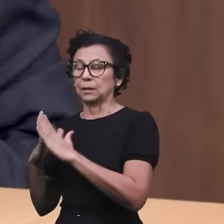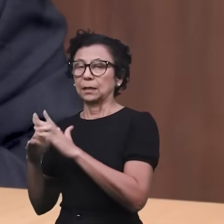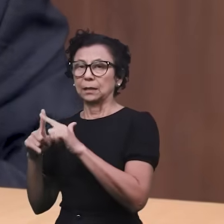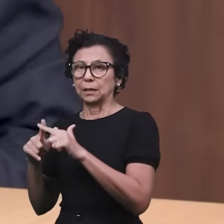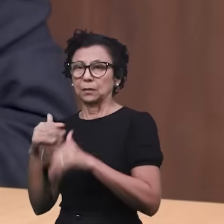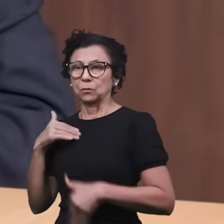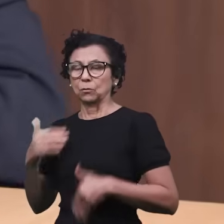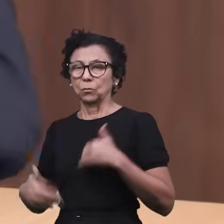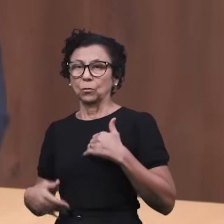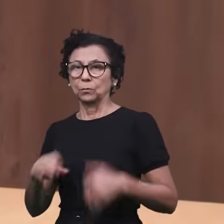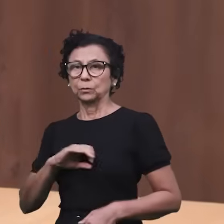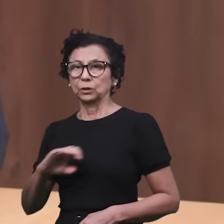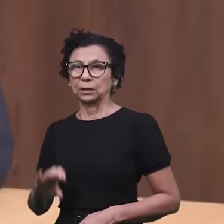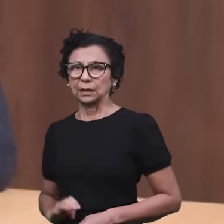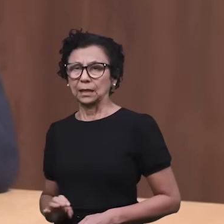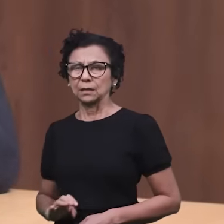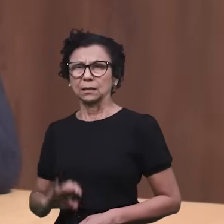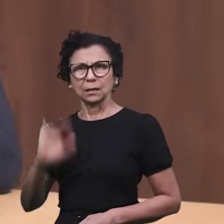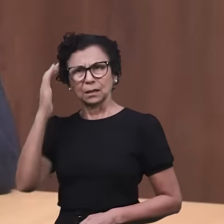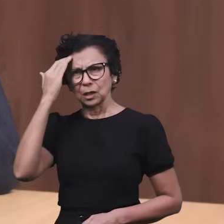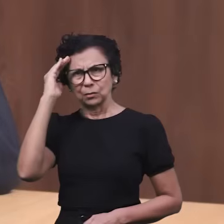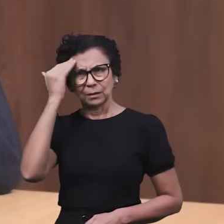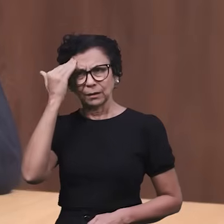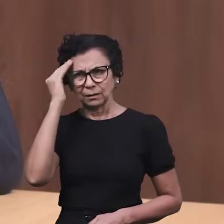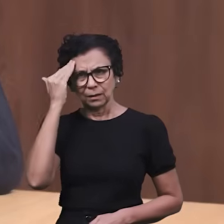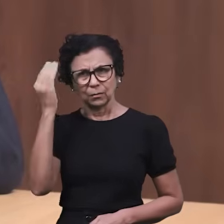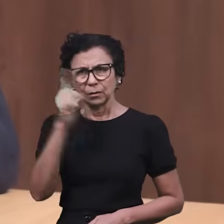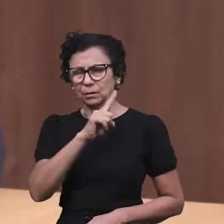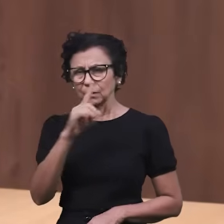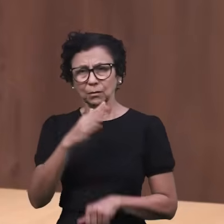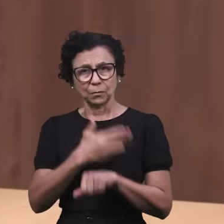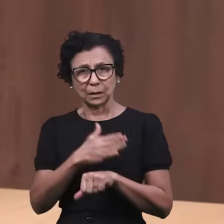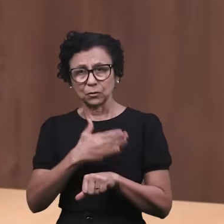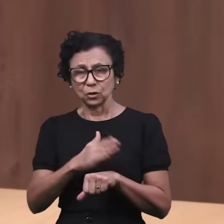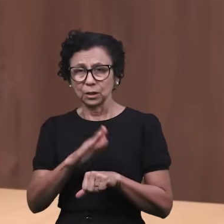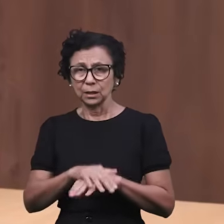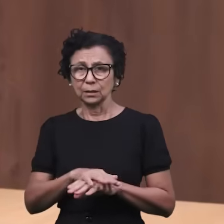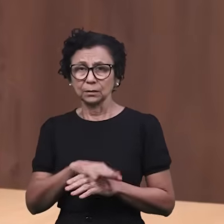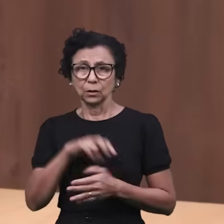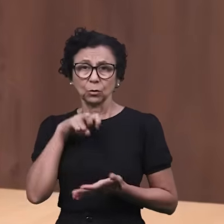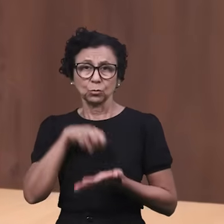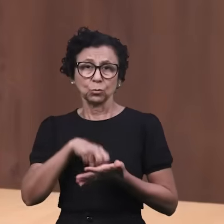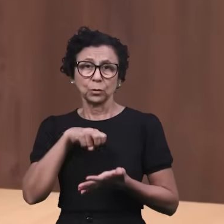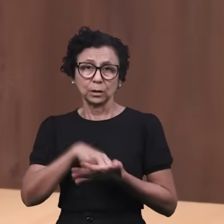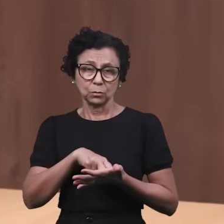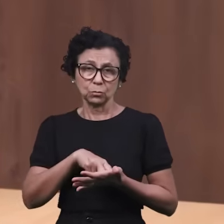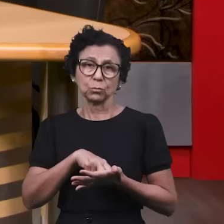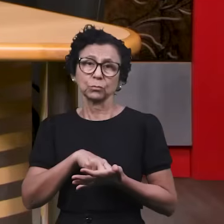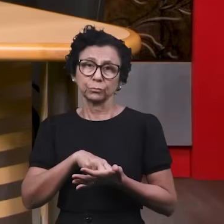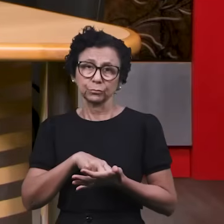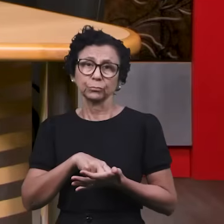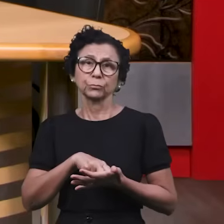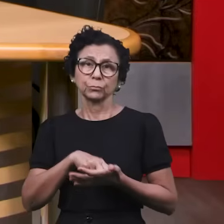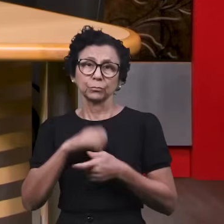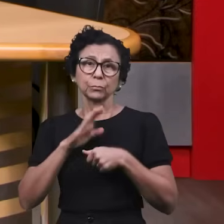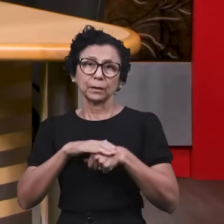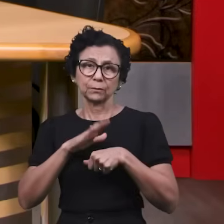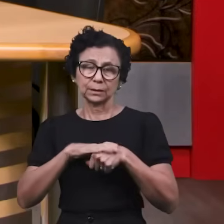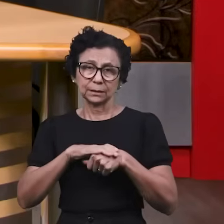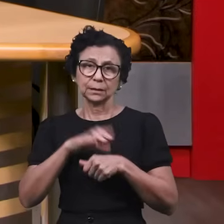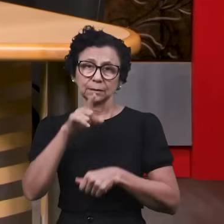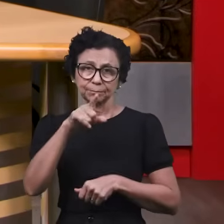Por que isso? Porque o dom espiritual, se vier o dom espiritual para você e